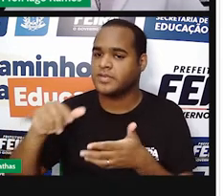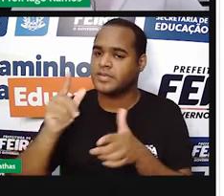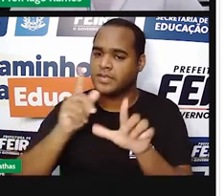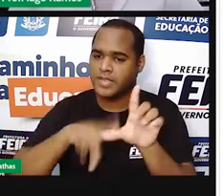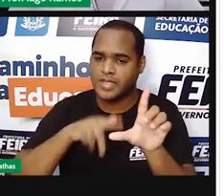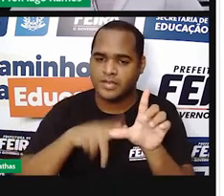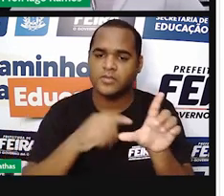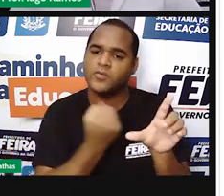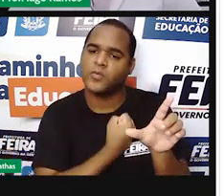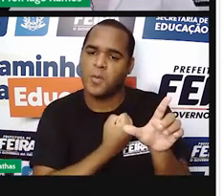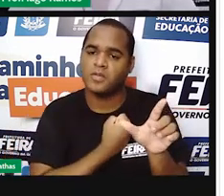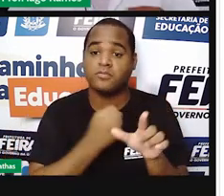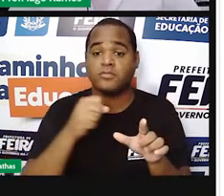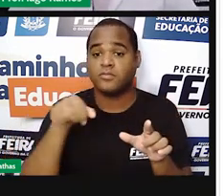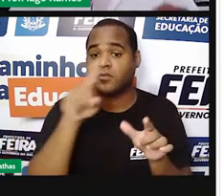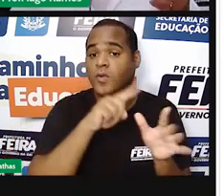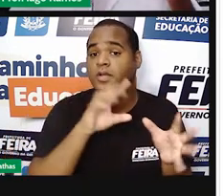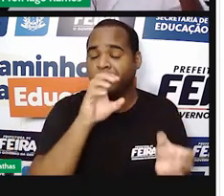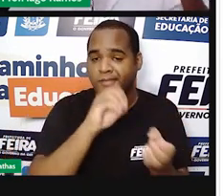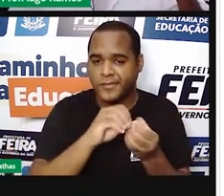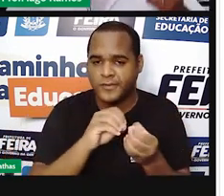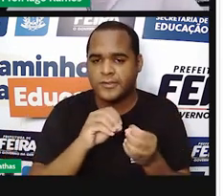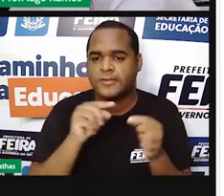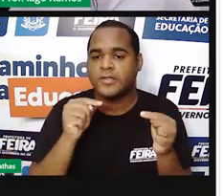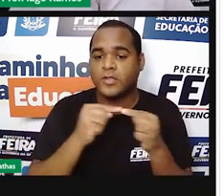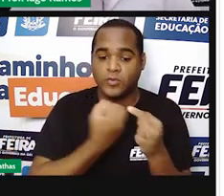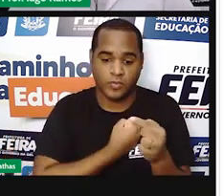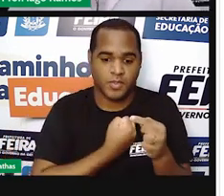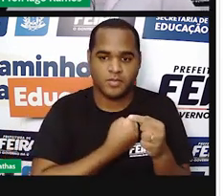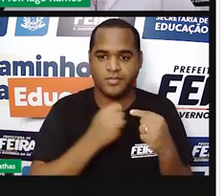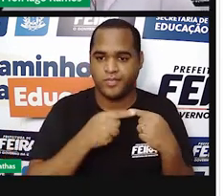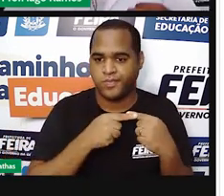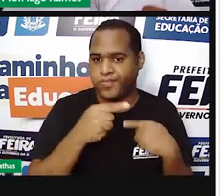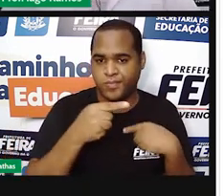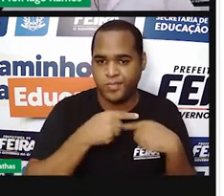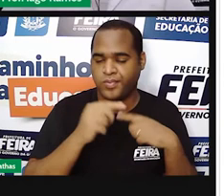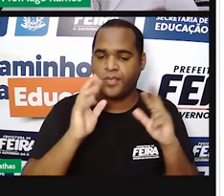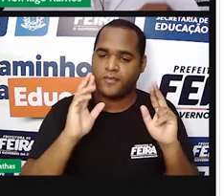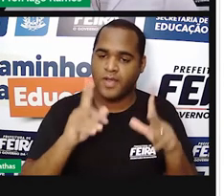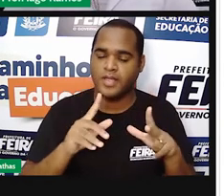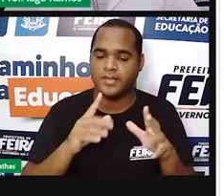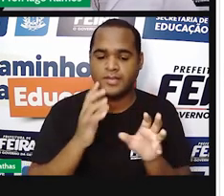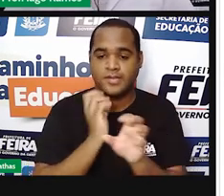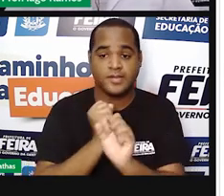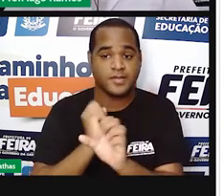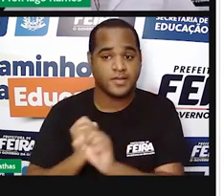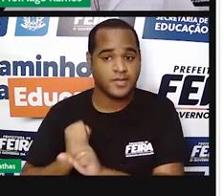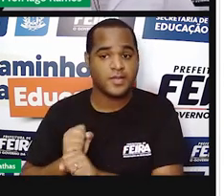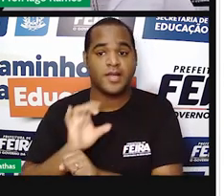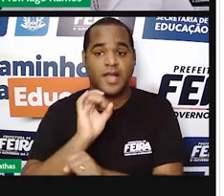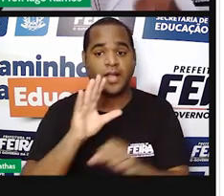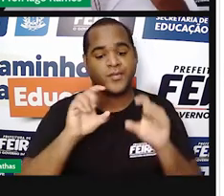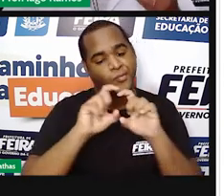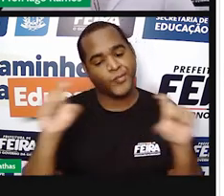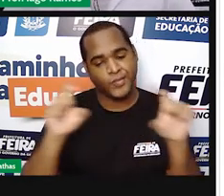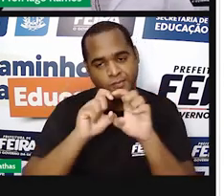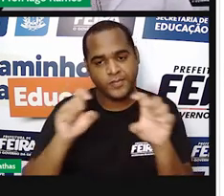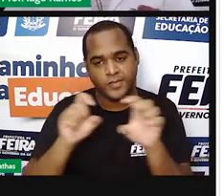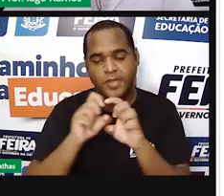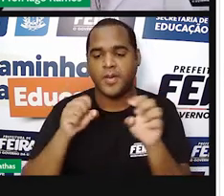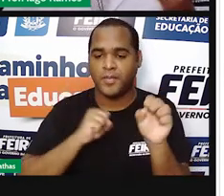letras e números a gente encontra um número muito grande que é a quantidade de placas